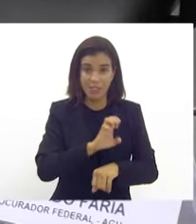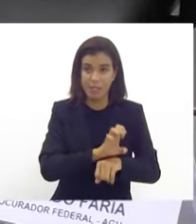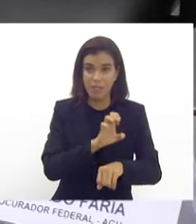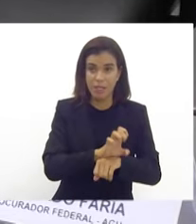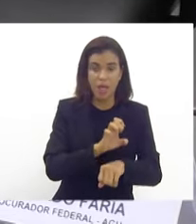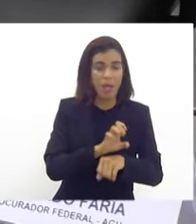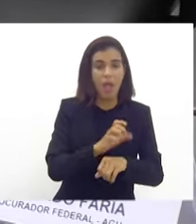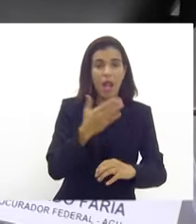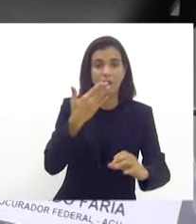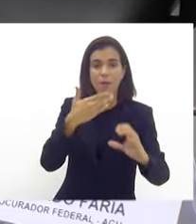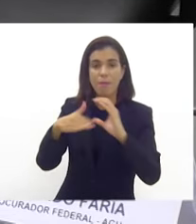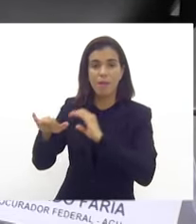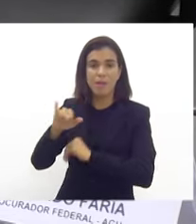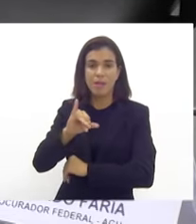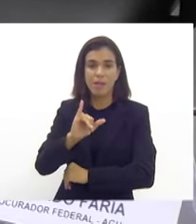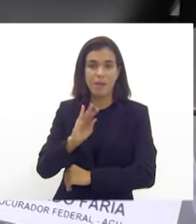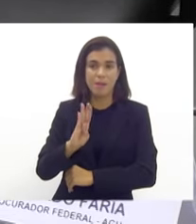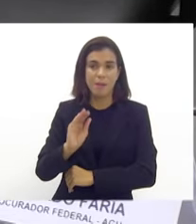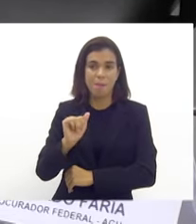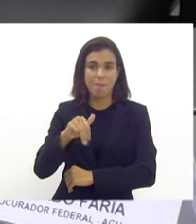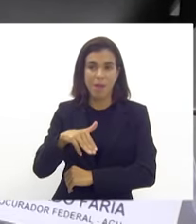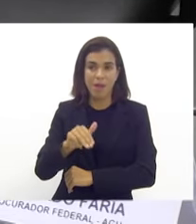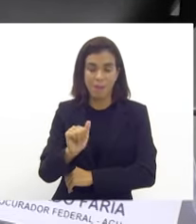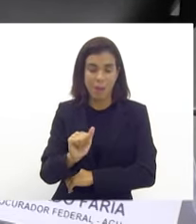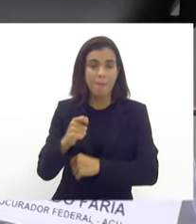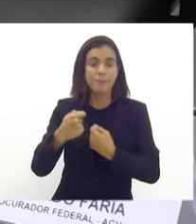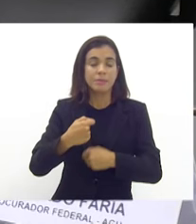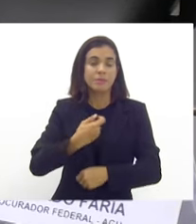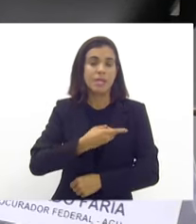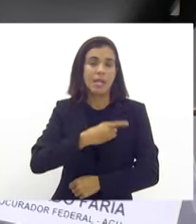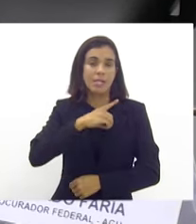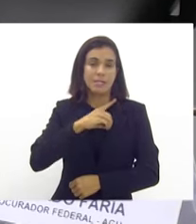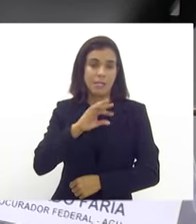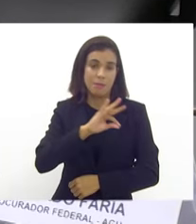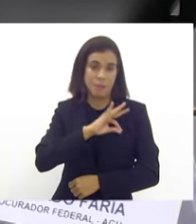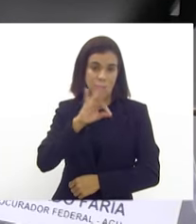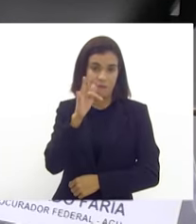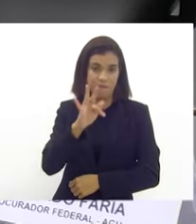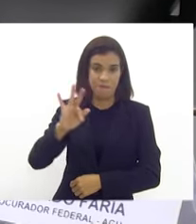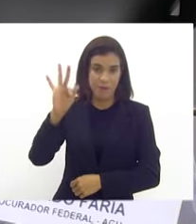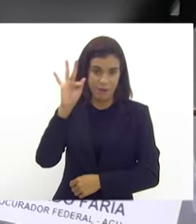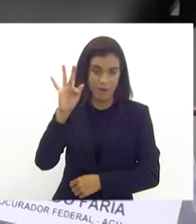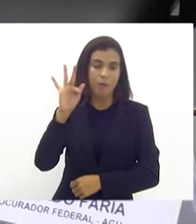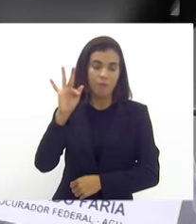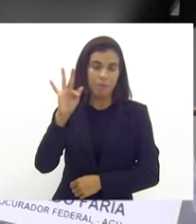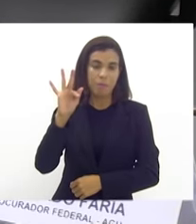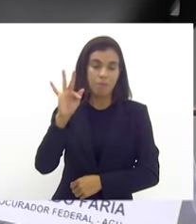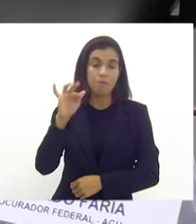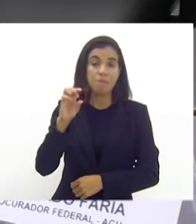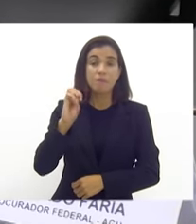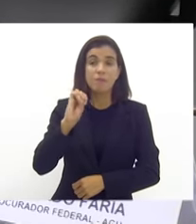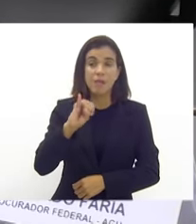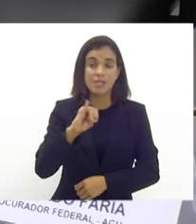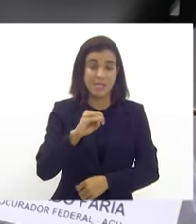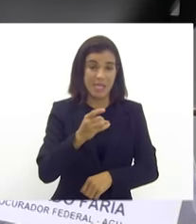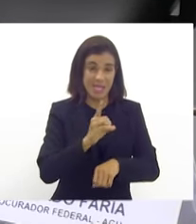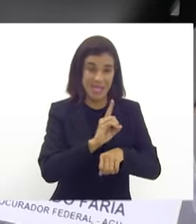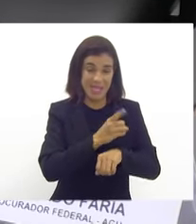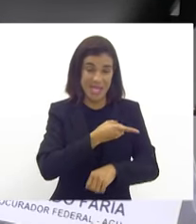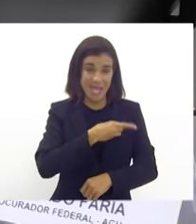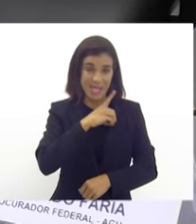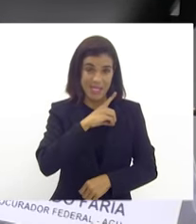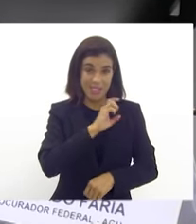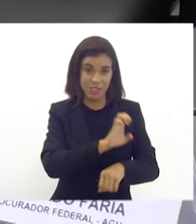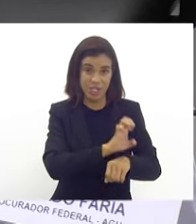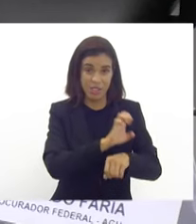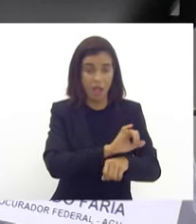chega ao IBAMA teria que encaminhar da Polícia Federal que aí sim chega a Ibama quando é pr quando vai pra delegacia estadual ela aciona